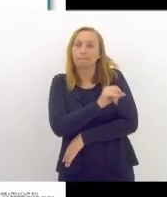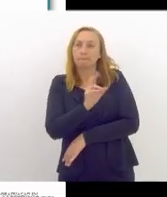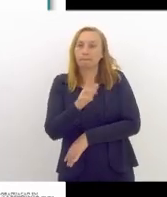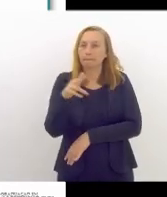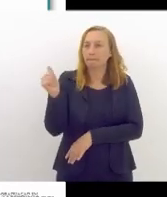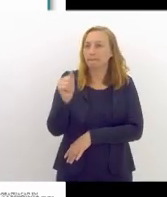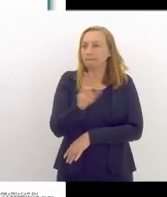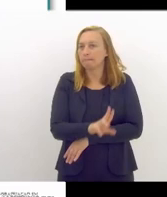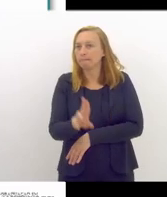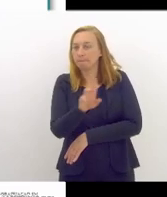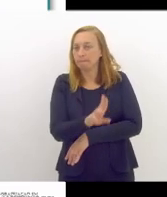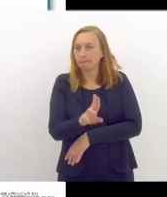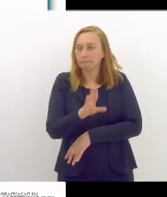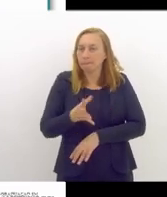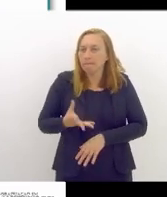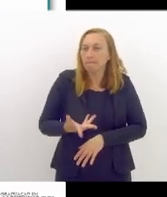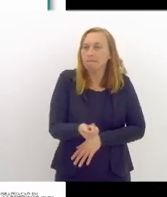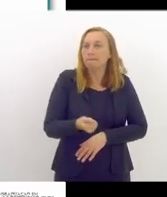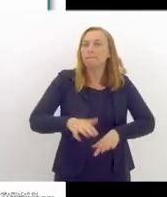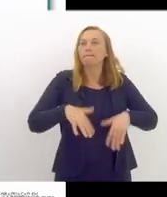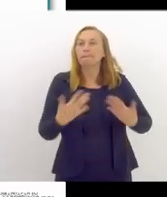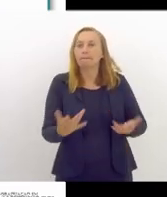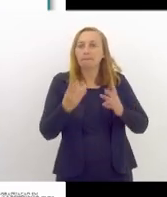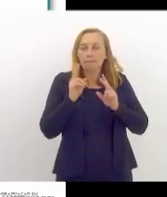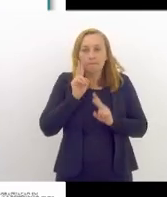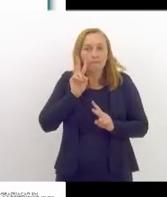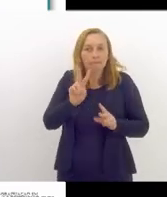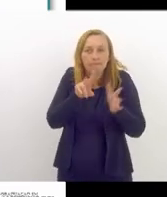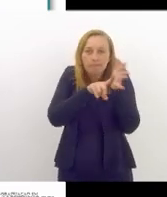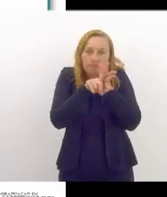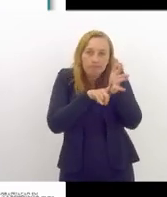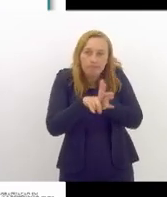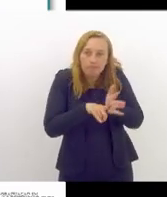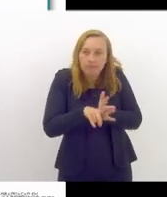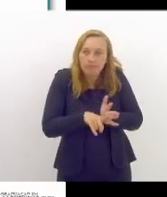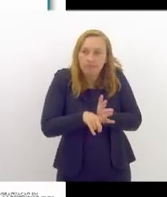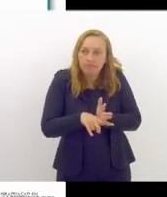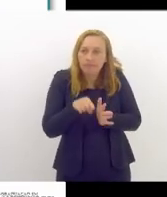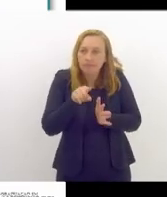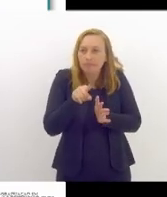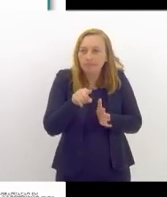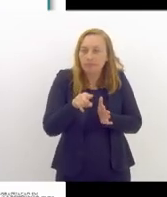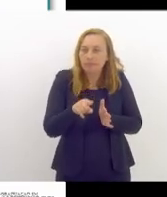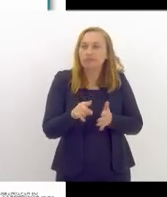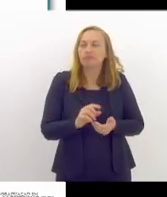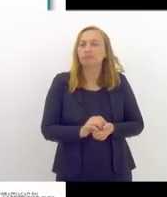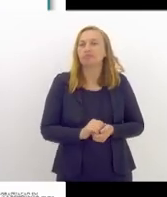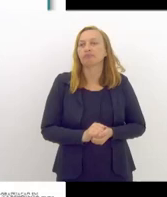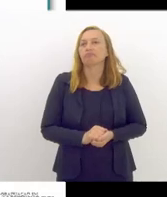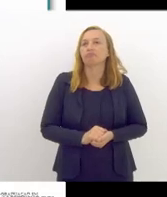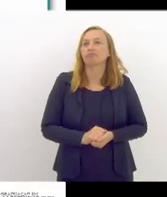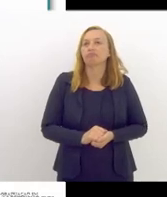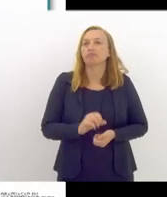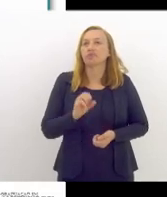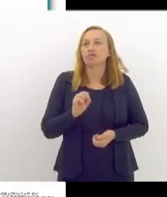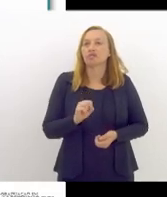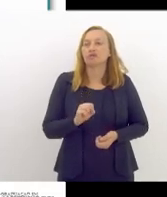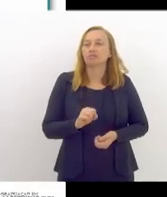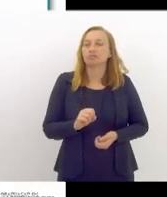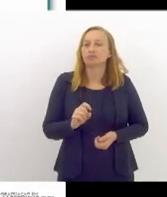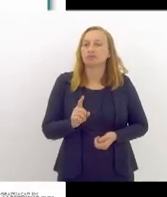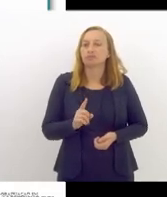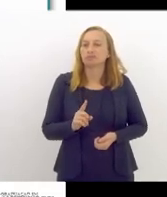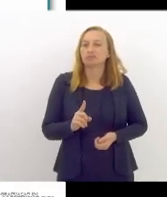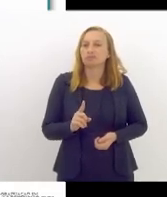medidos quantificados então quando a gente olha faz uma análise aqui é só da linha e da coluna da Matriz sobre um produto não é